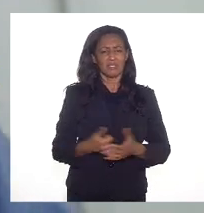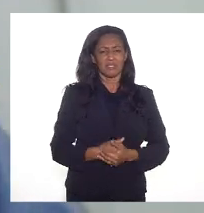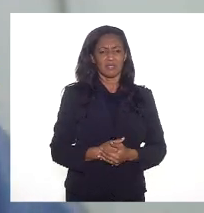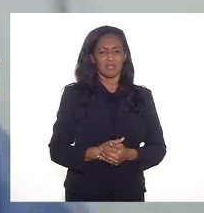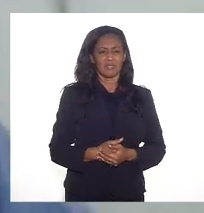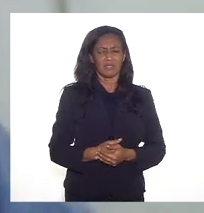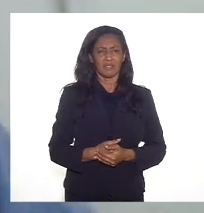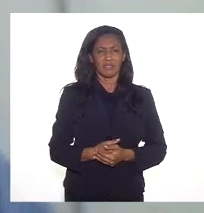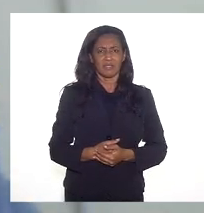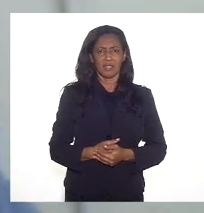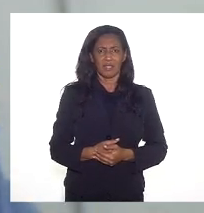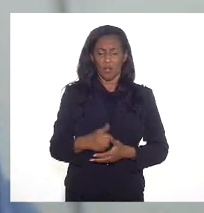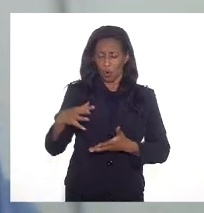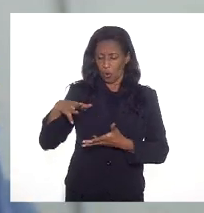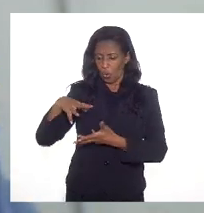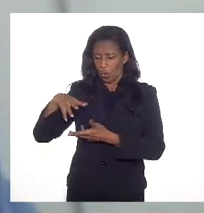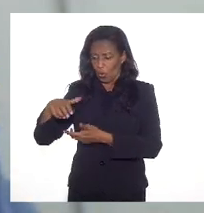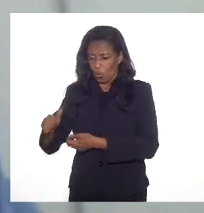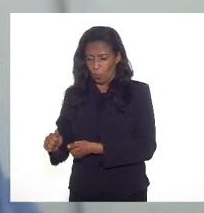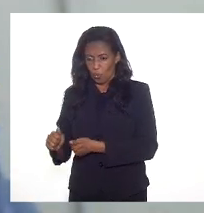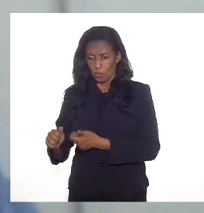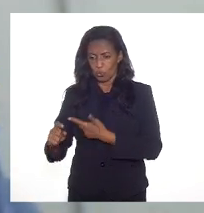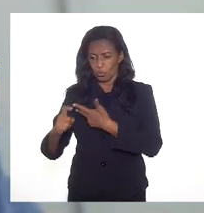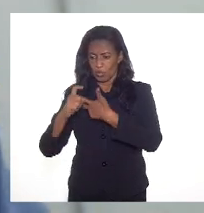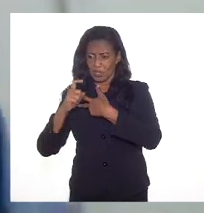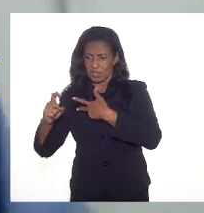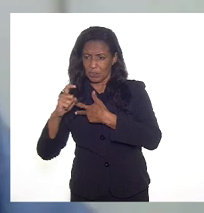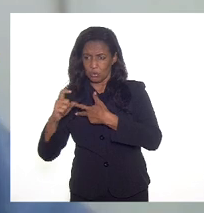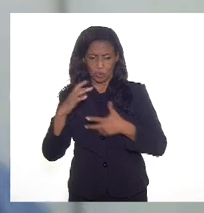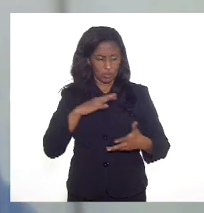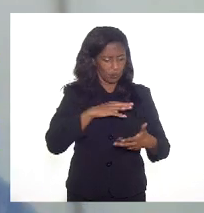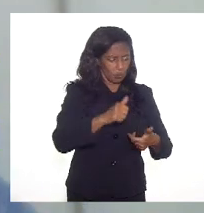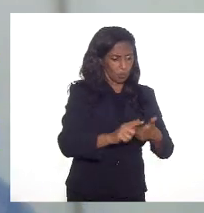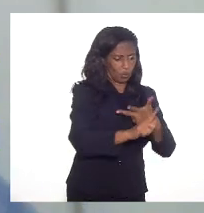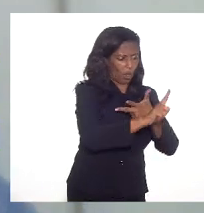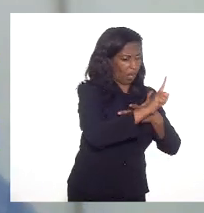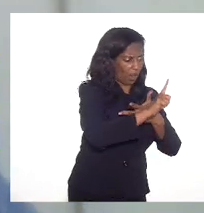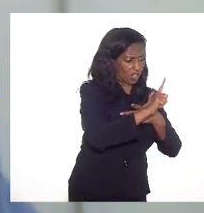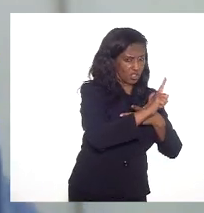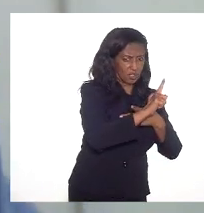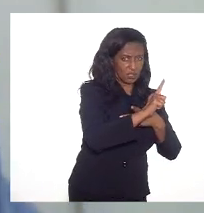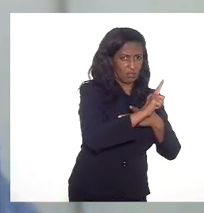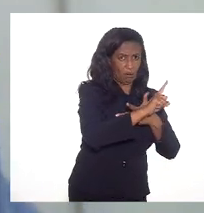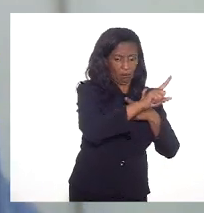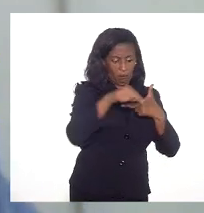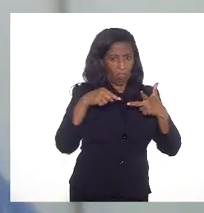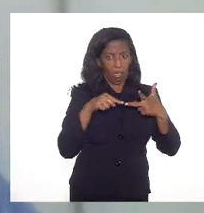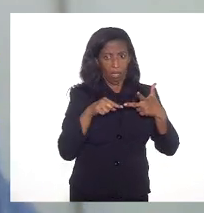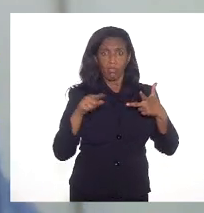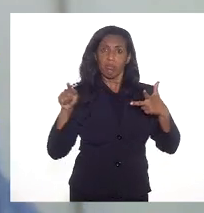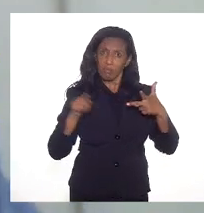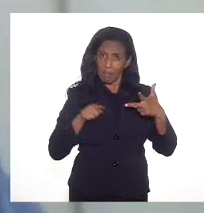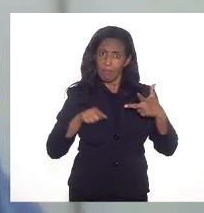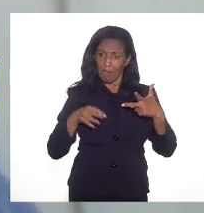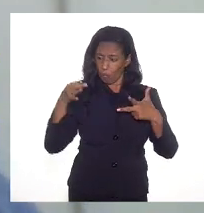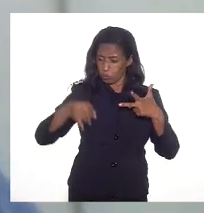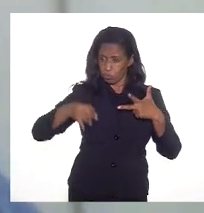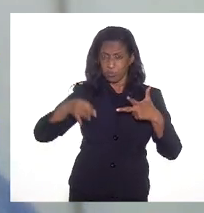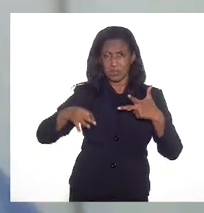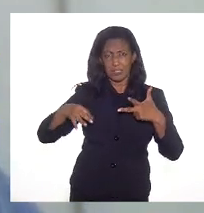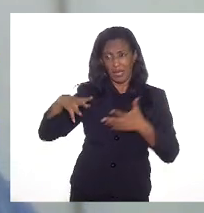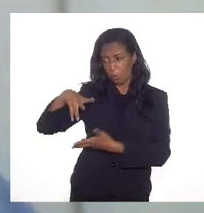O mundo do executivo, o mundo legislativo e, principalmente, do mundo do judiciário também. E nós